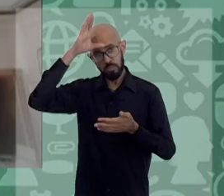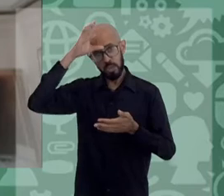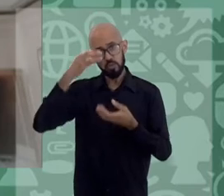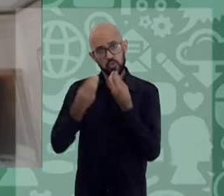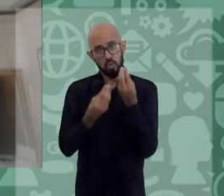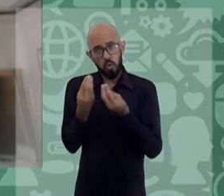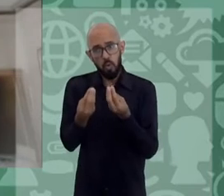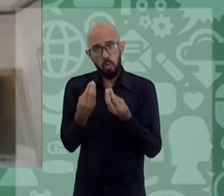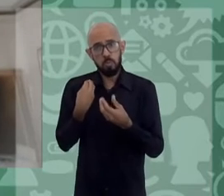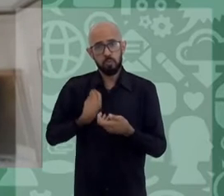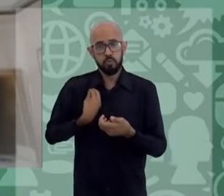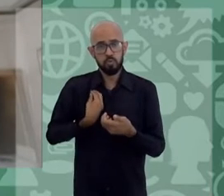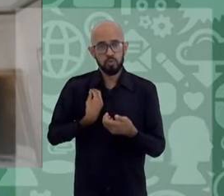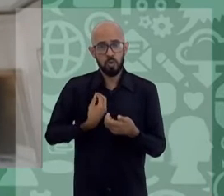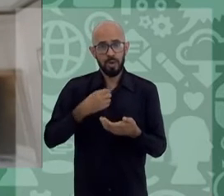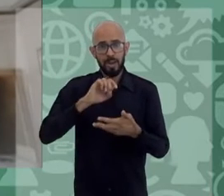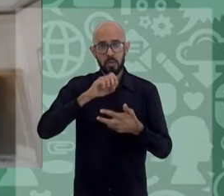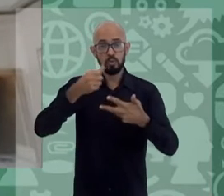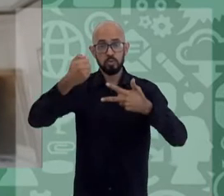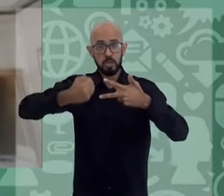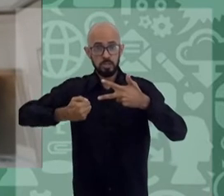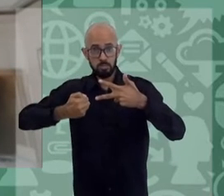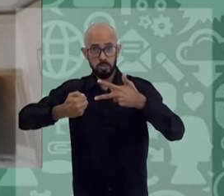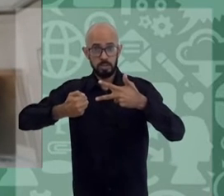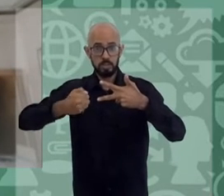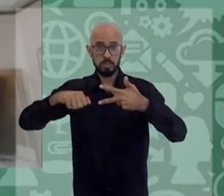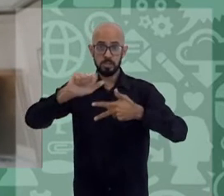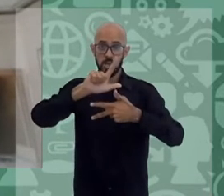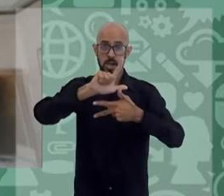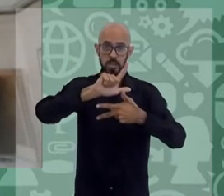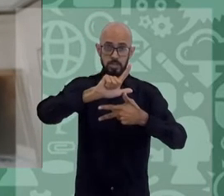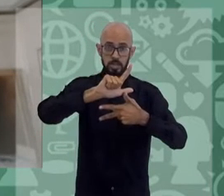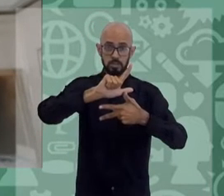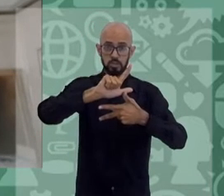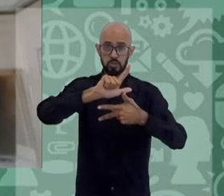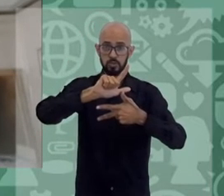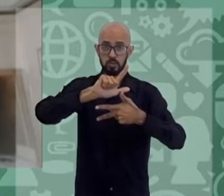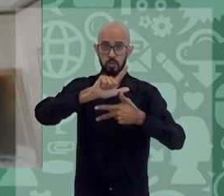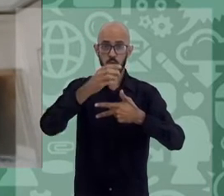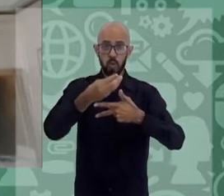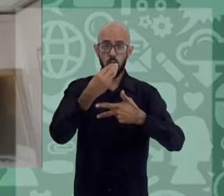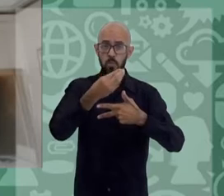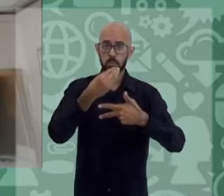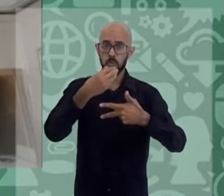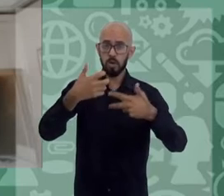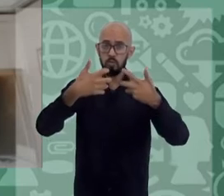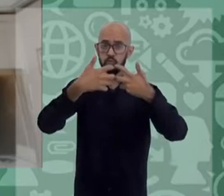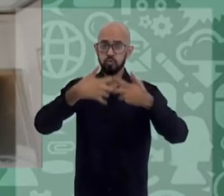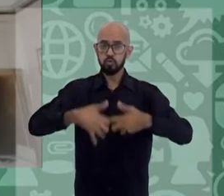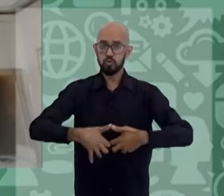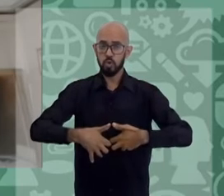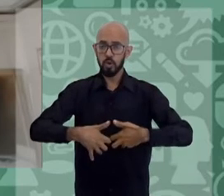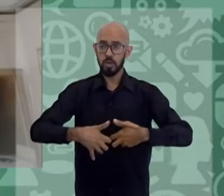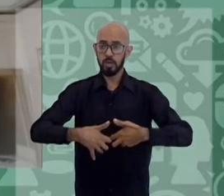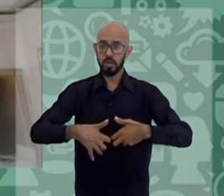e noção de como funcionam os poderes, por exemplo, qual que é o papel do poder legislativo, qual que é, sabe, como que funciona